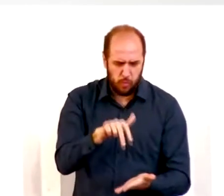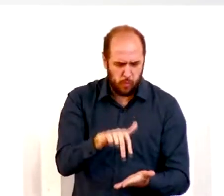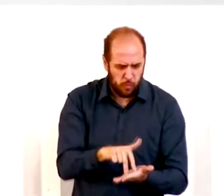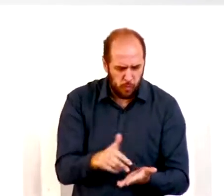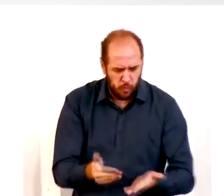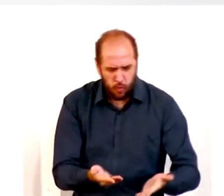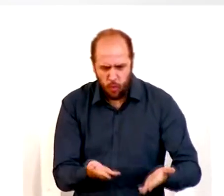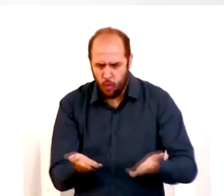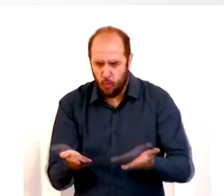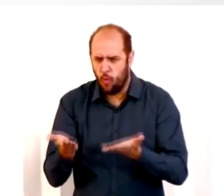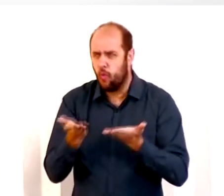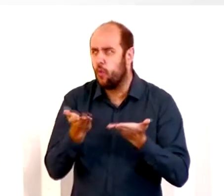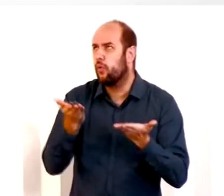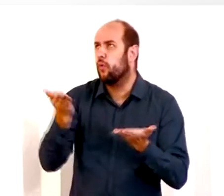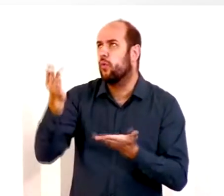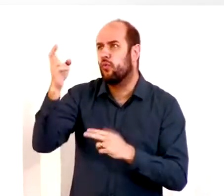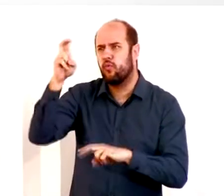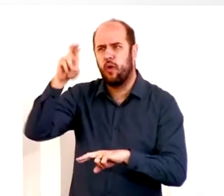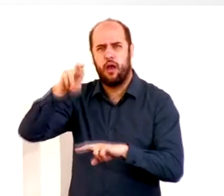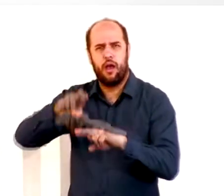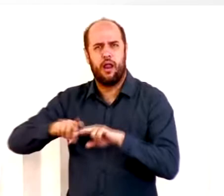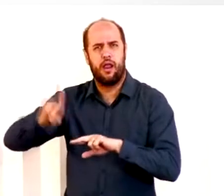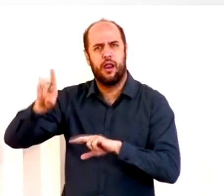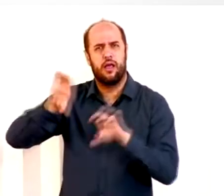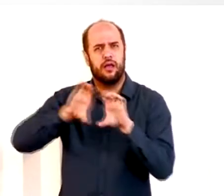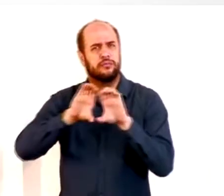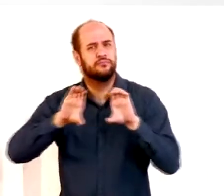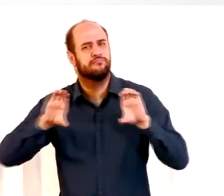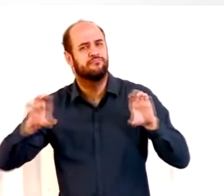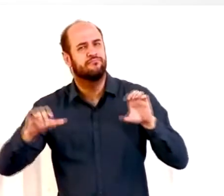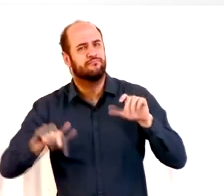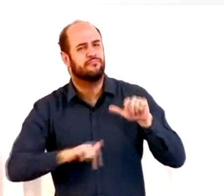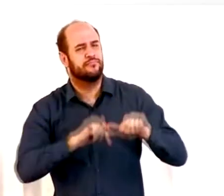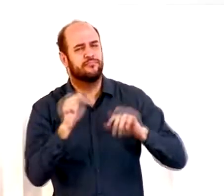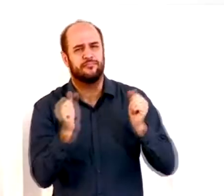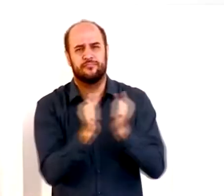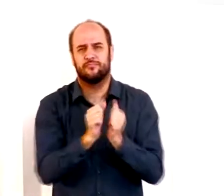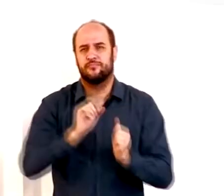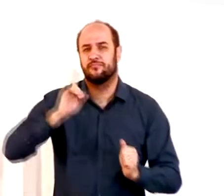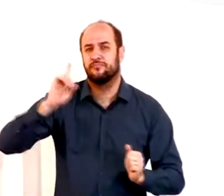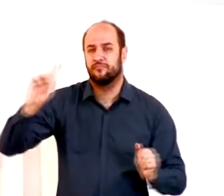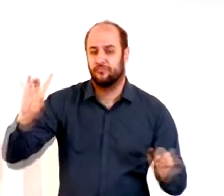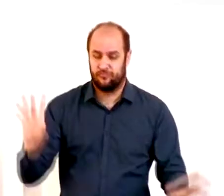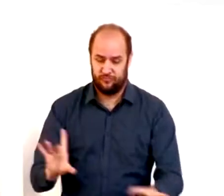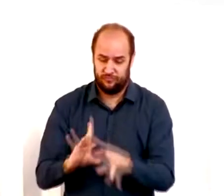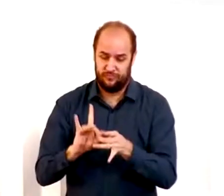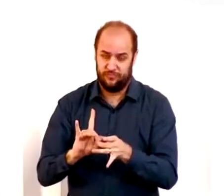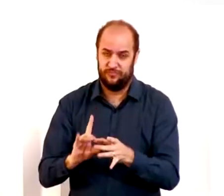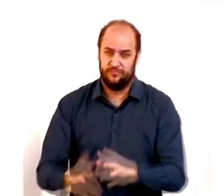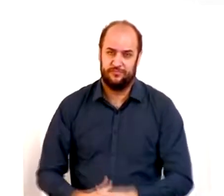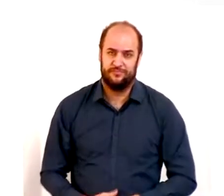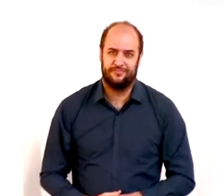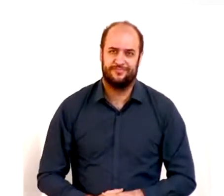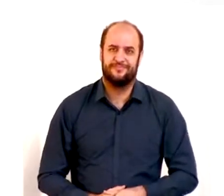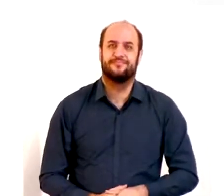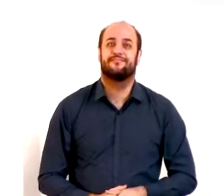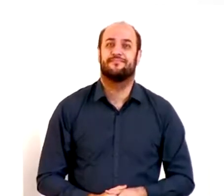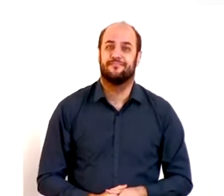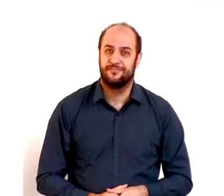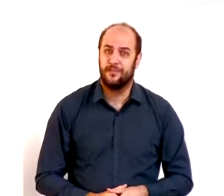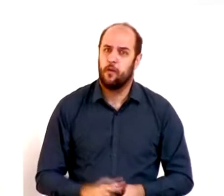ressuscitasse para assentar à direita do Pai e exercer o seu ministério de reconciliação.